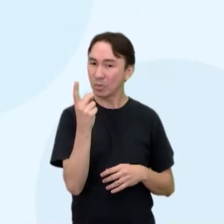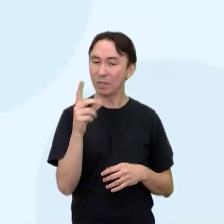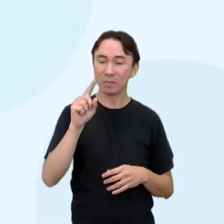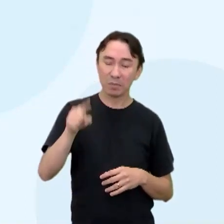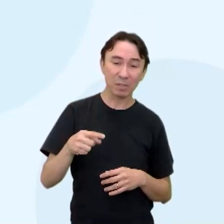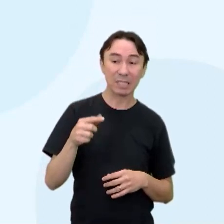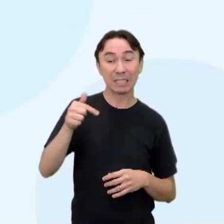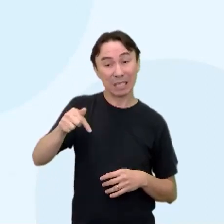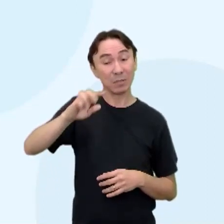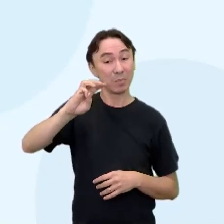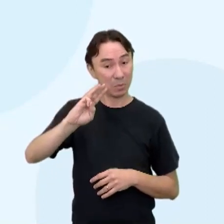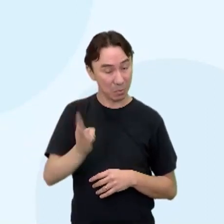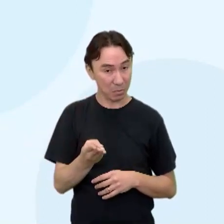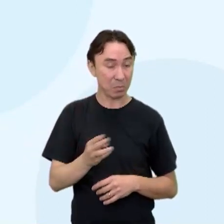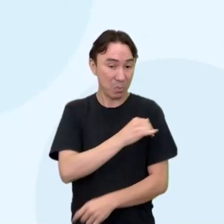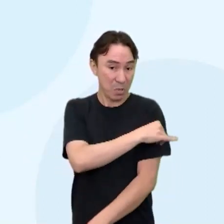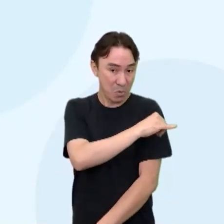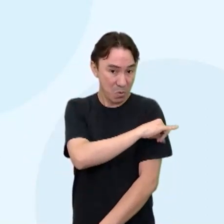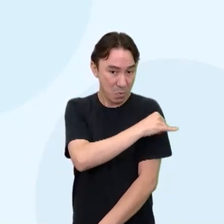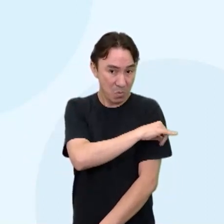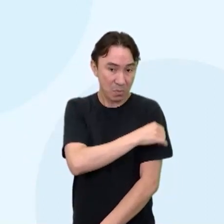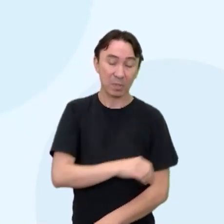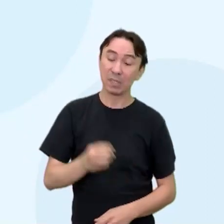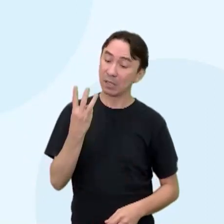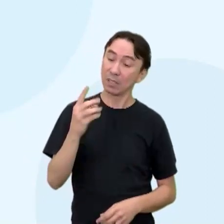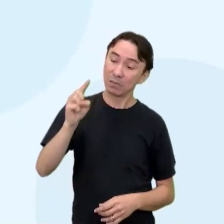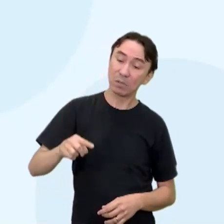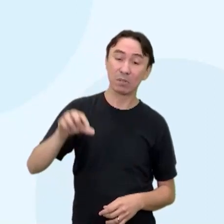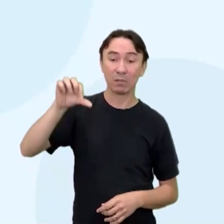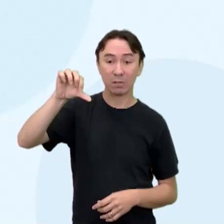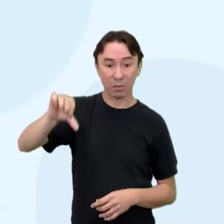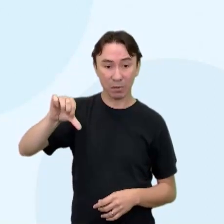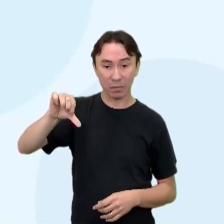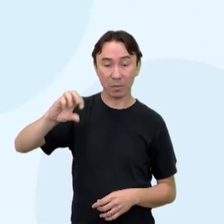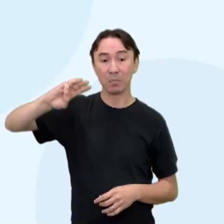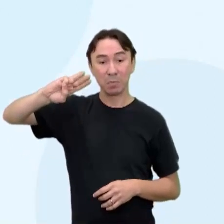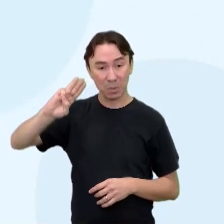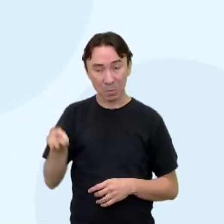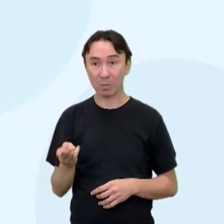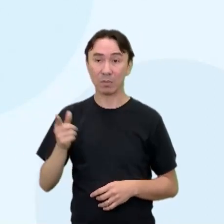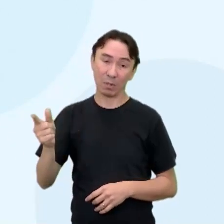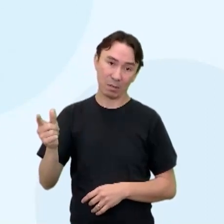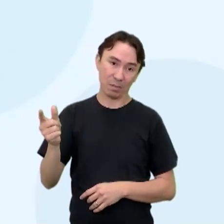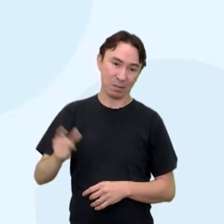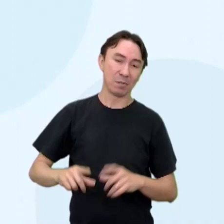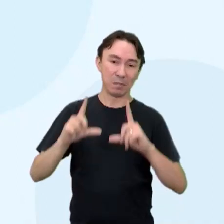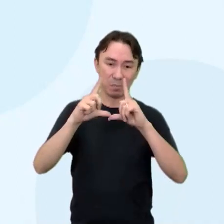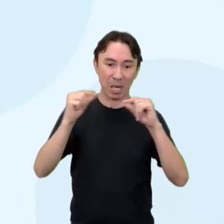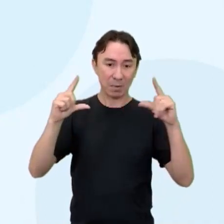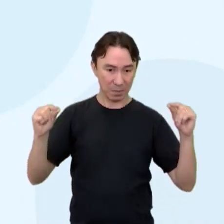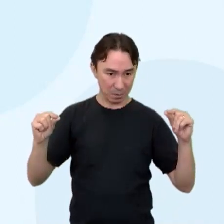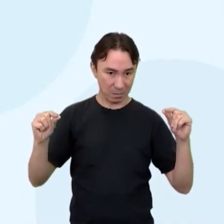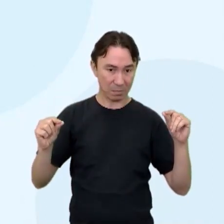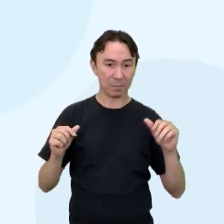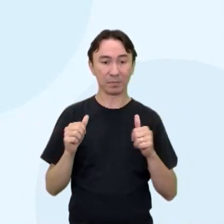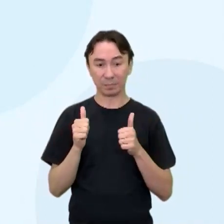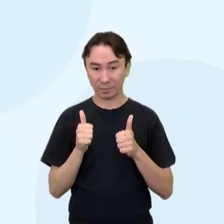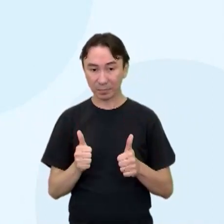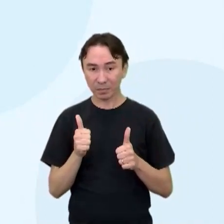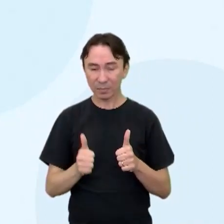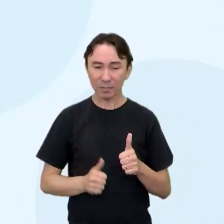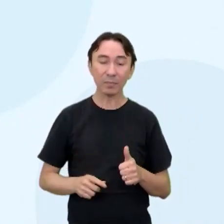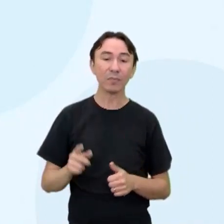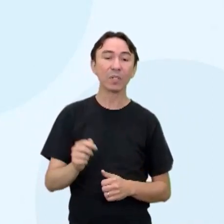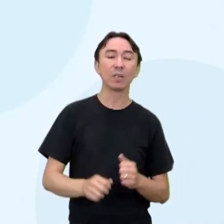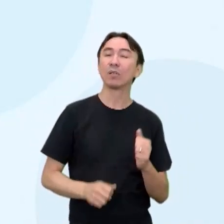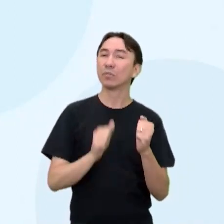e 3,9 milhões para Brasília, né? E estão no primeiro nível da gestão territorial. Então, juntamente com